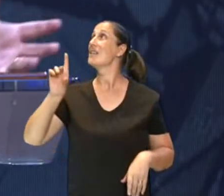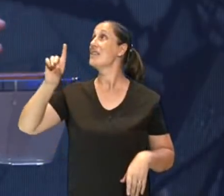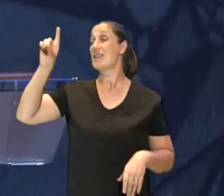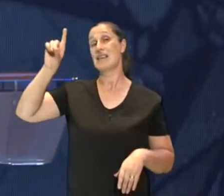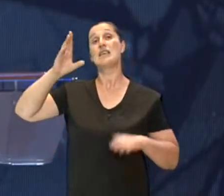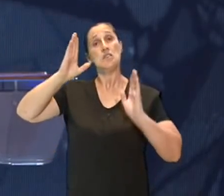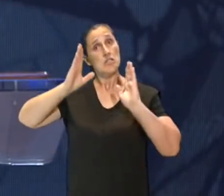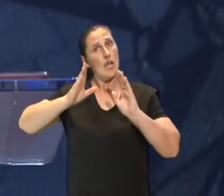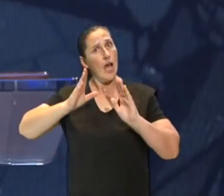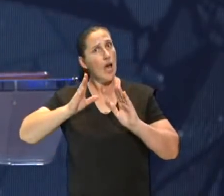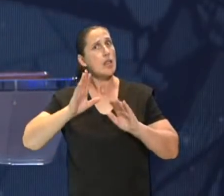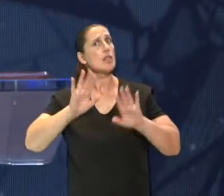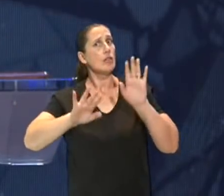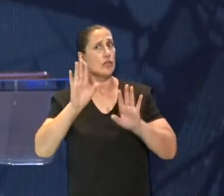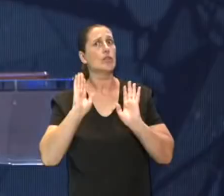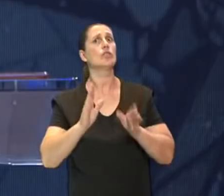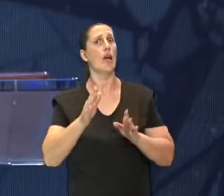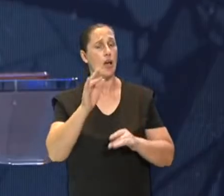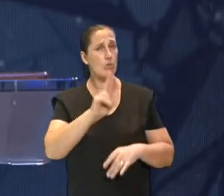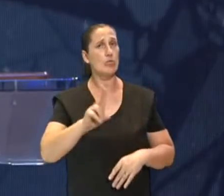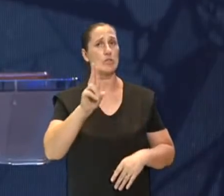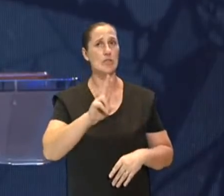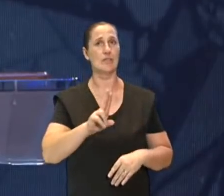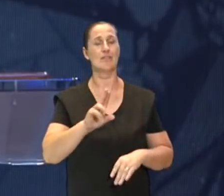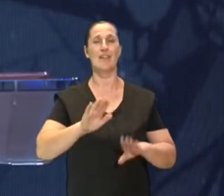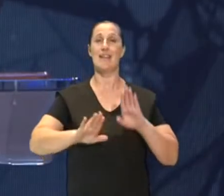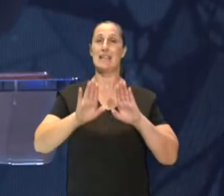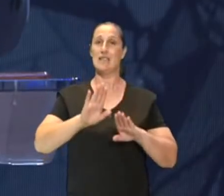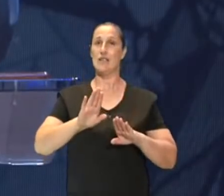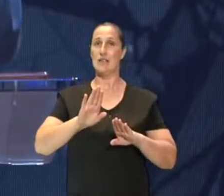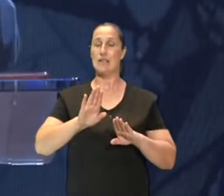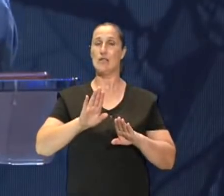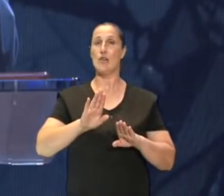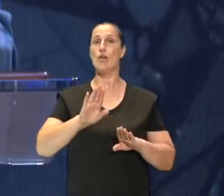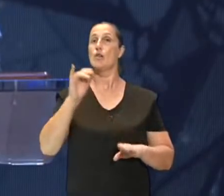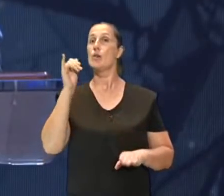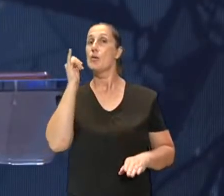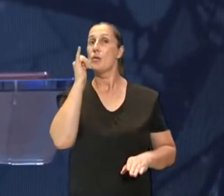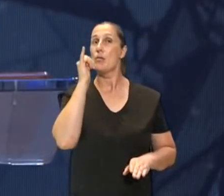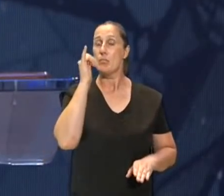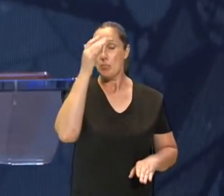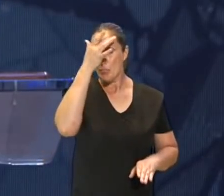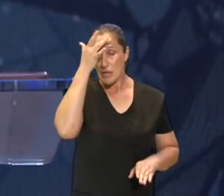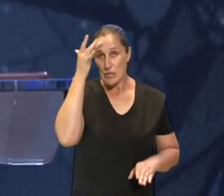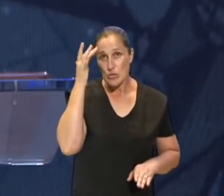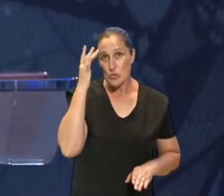está usando. E algumas vezes esses profetas do amor também usam palavras duras.